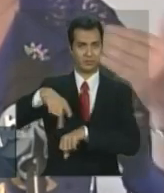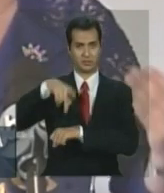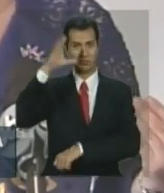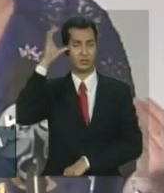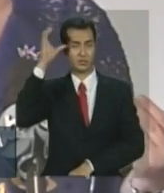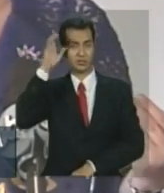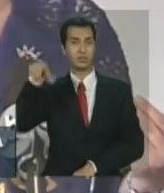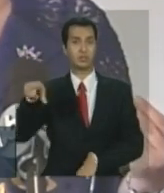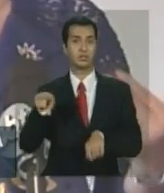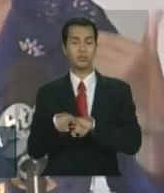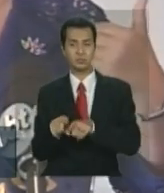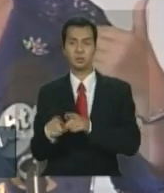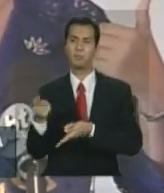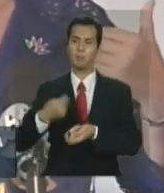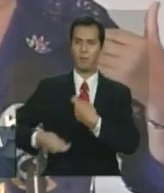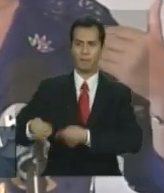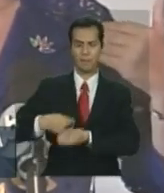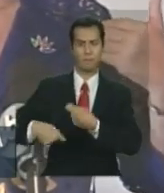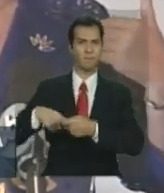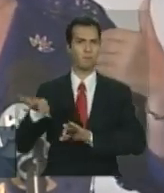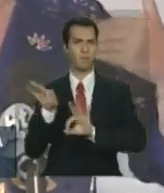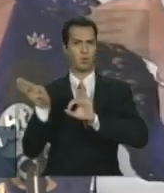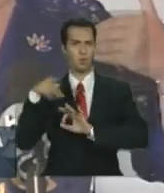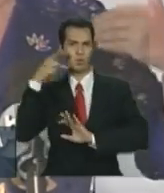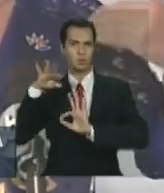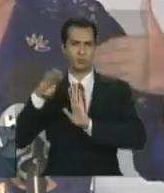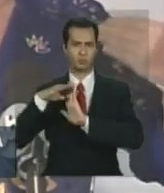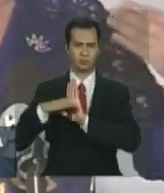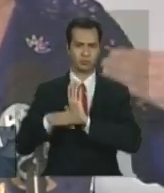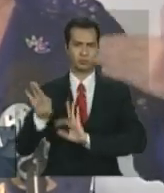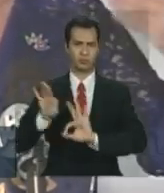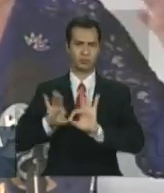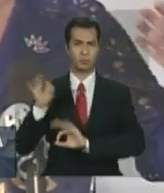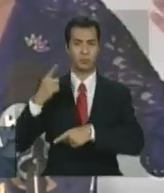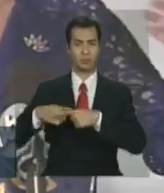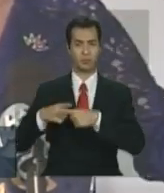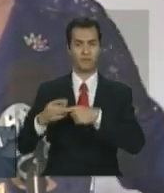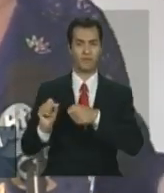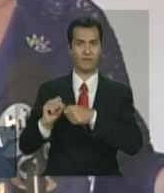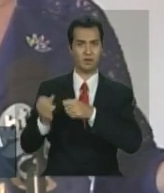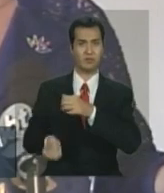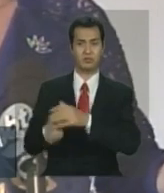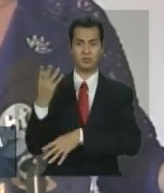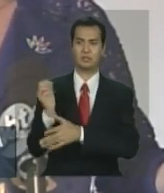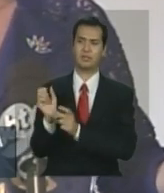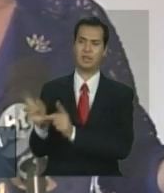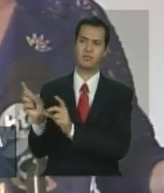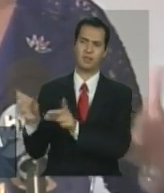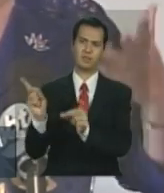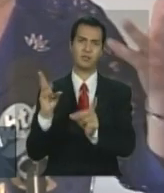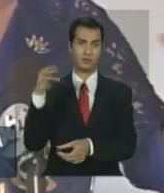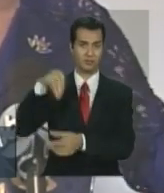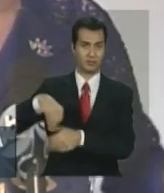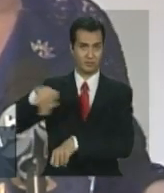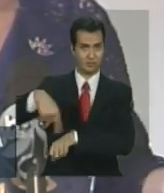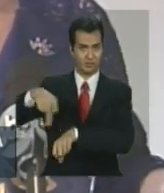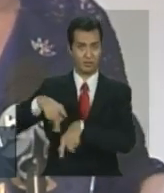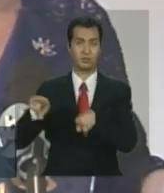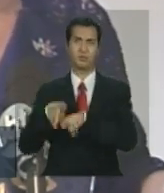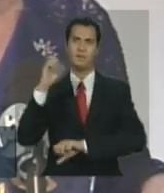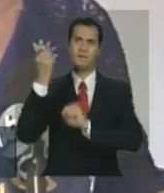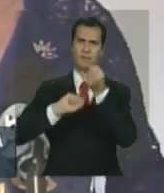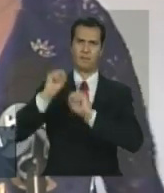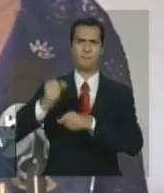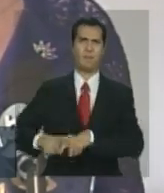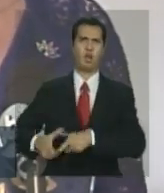o conjunto das economias. Por quê? Porque quando ela produzir mais para o seu mercado interno, um mercado interno